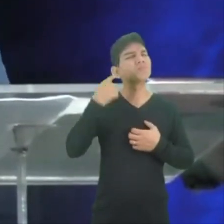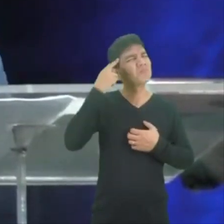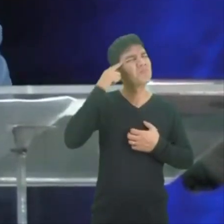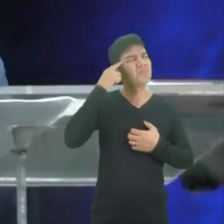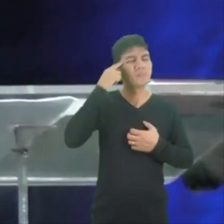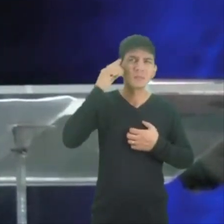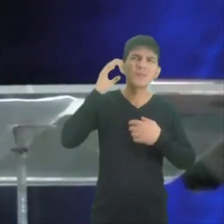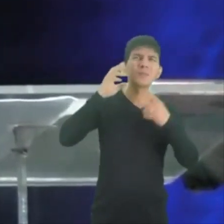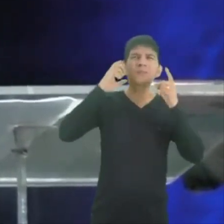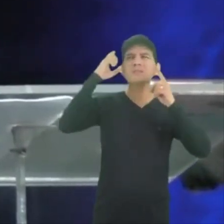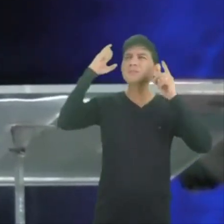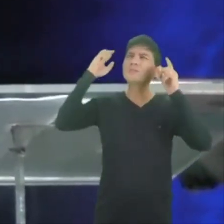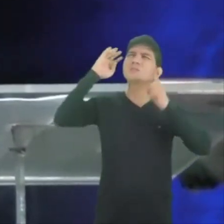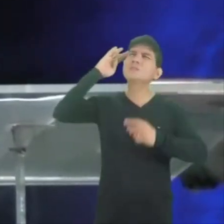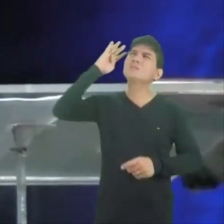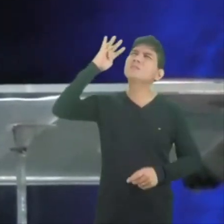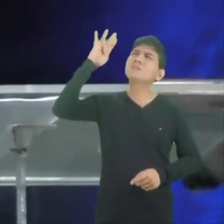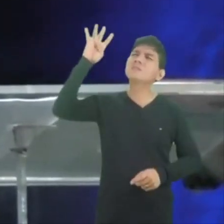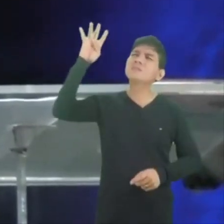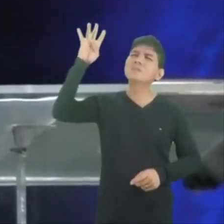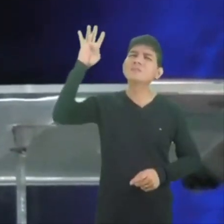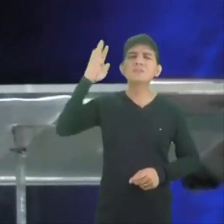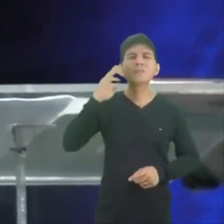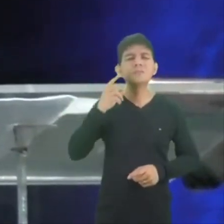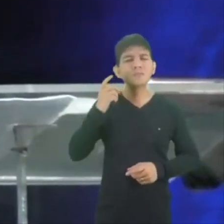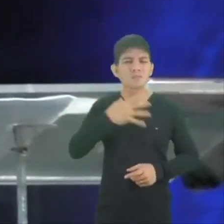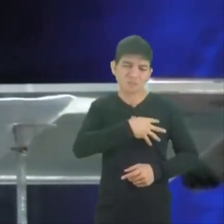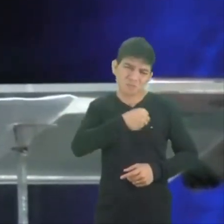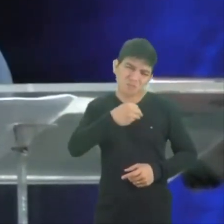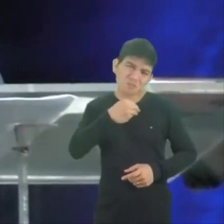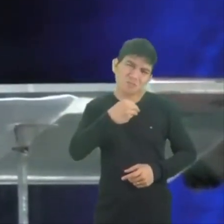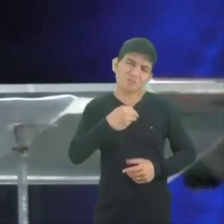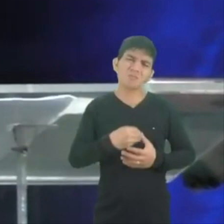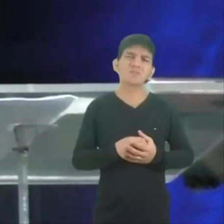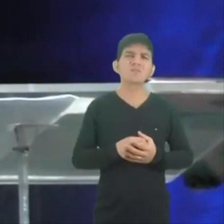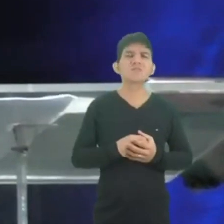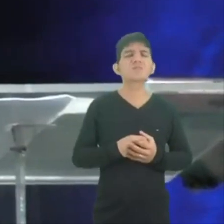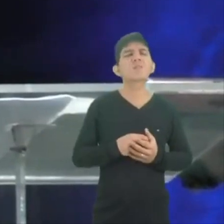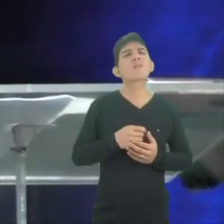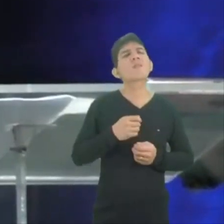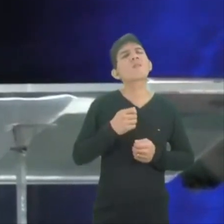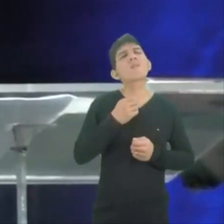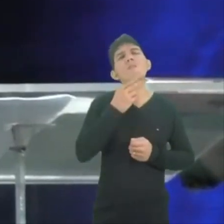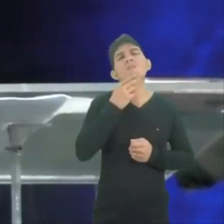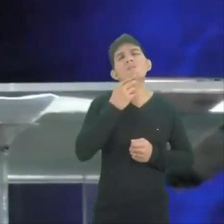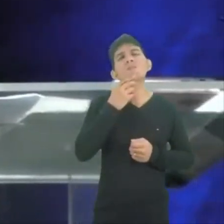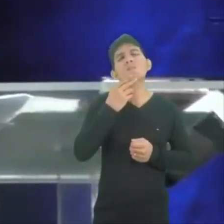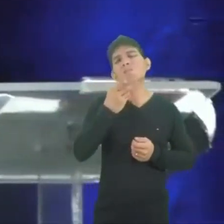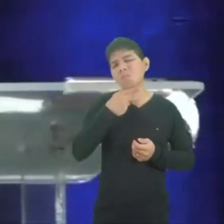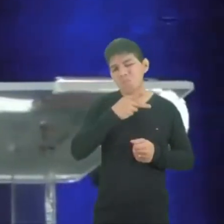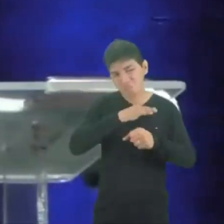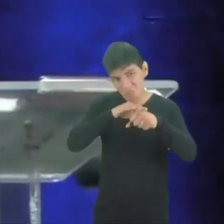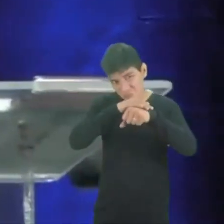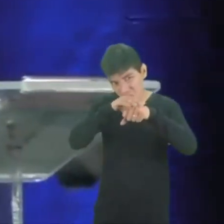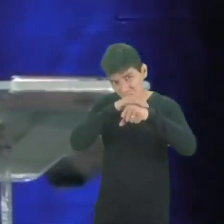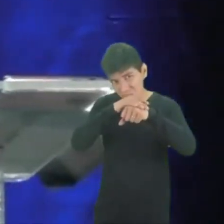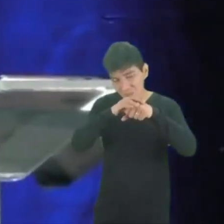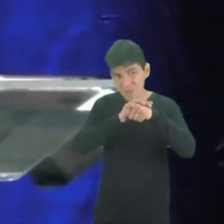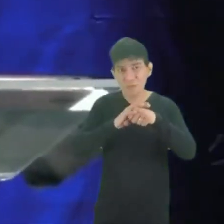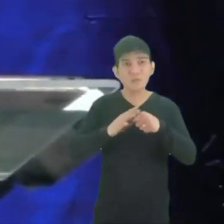com essa afirmação do meu filho, e eu puxei um assunto com ele. Isso foi na